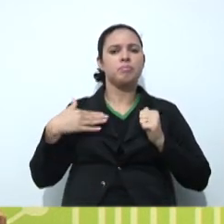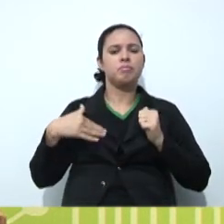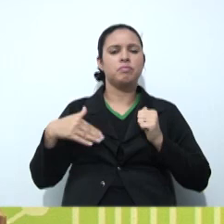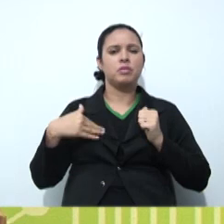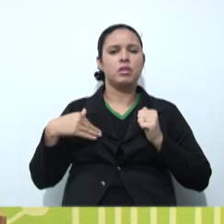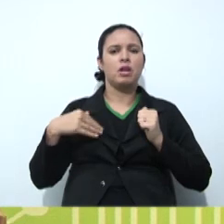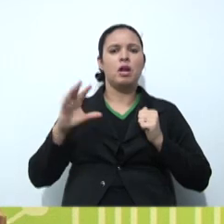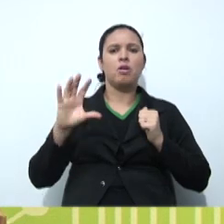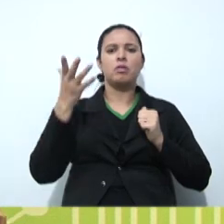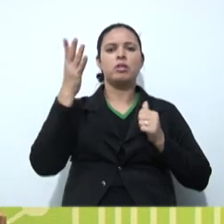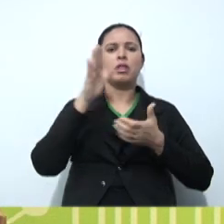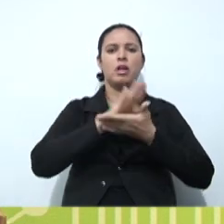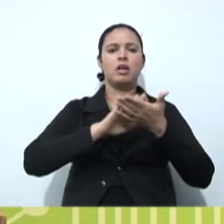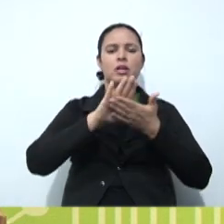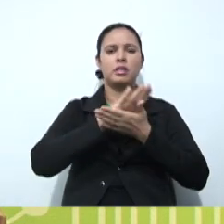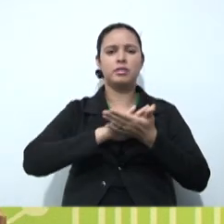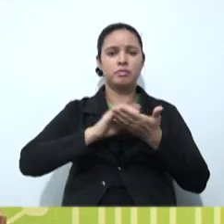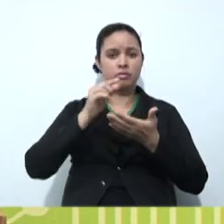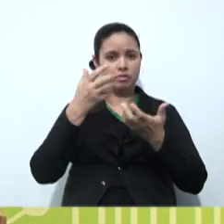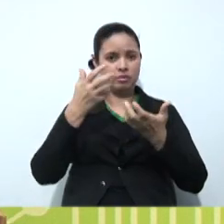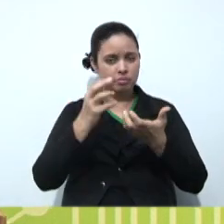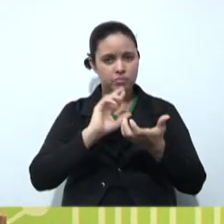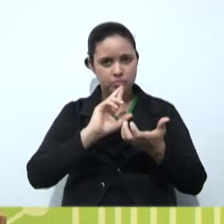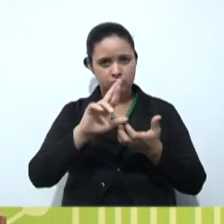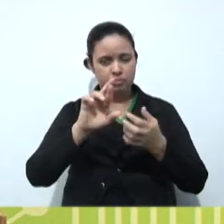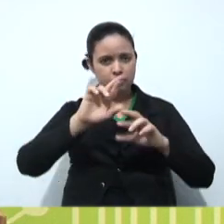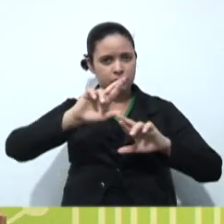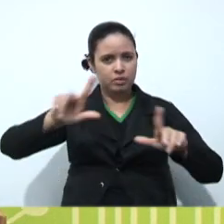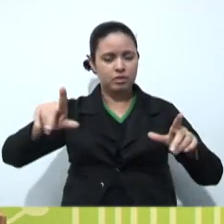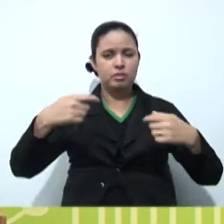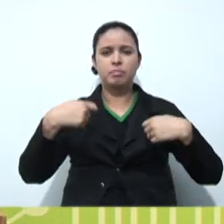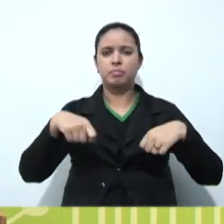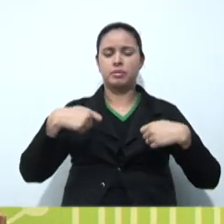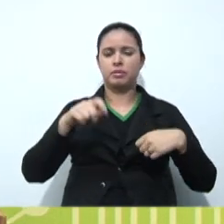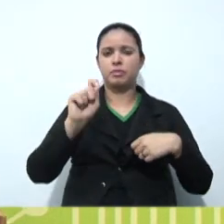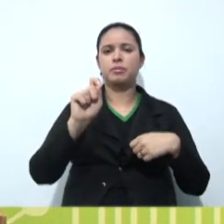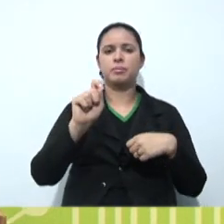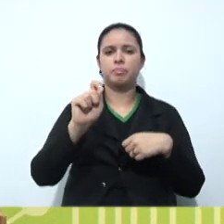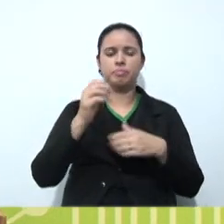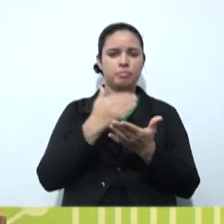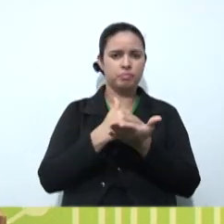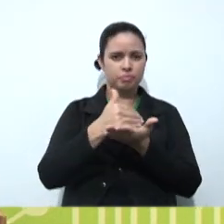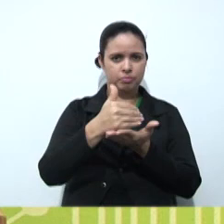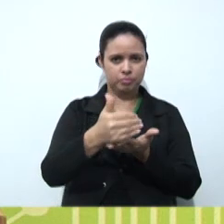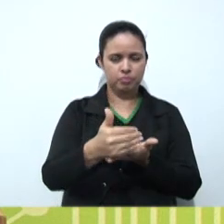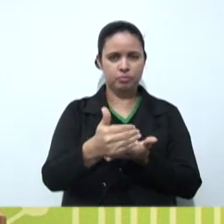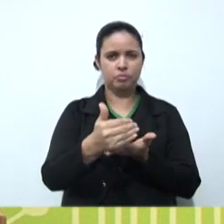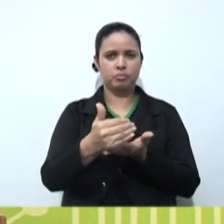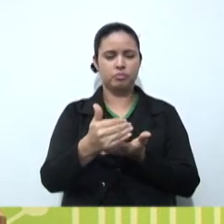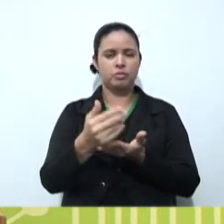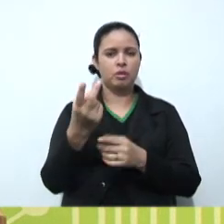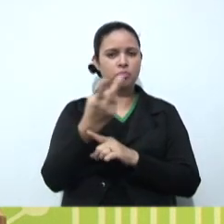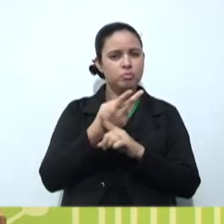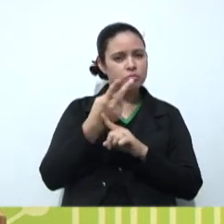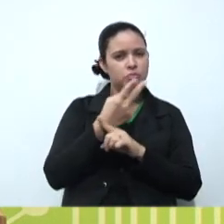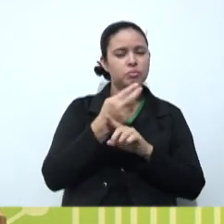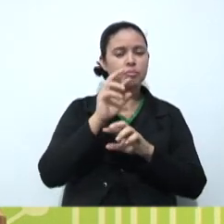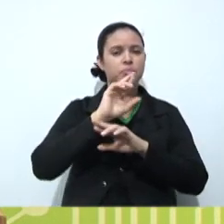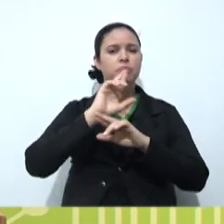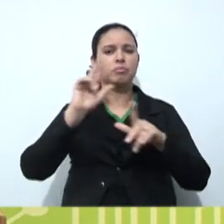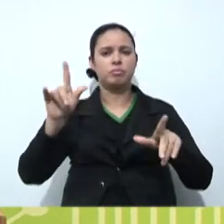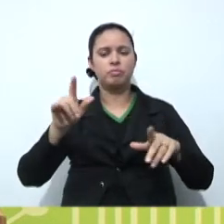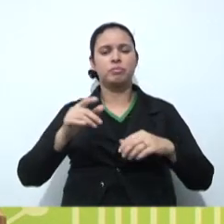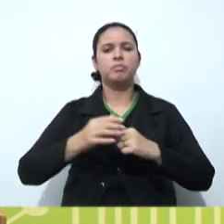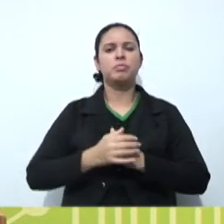sua vida. Você quer ter resultados diferentes? Você também precisa começar a agir de uma forma diferente. E